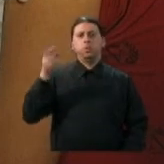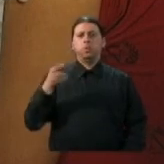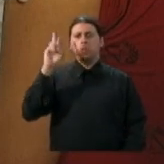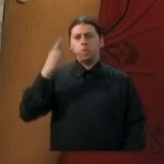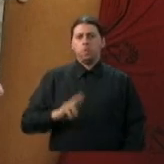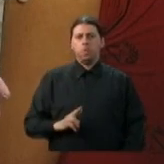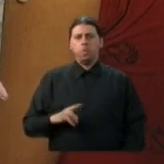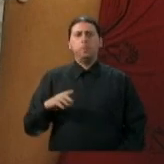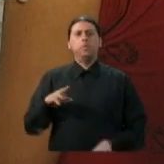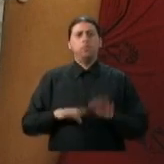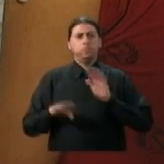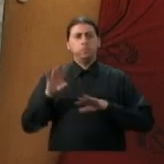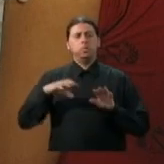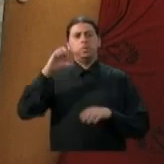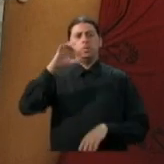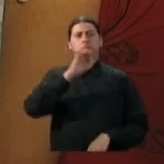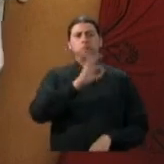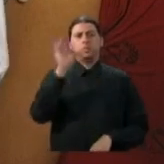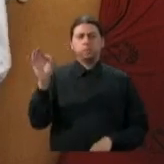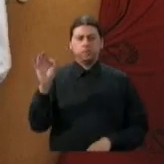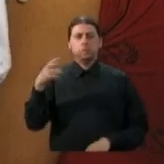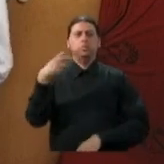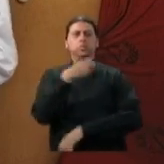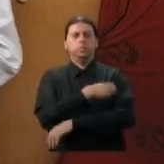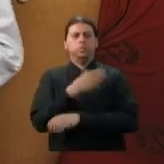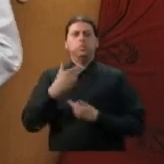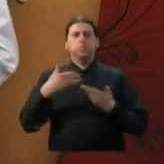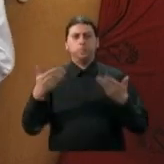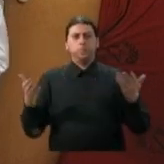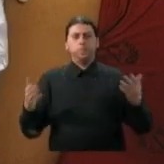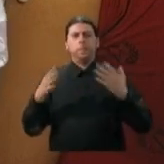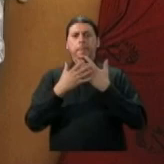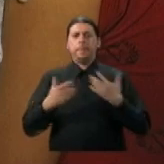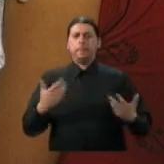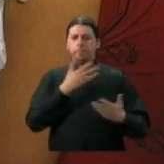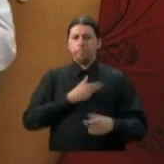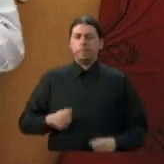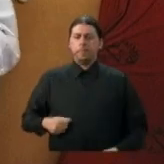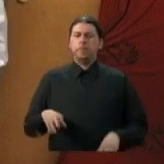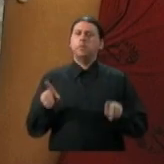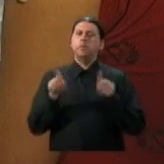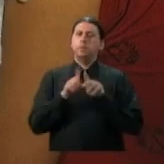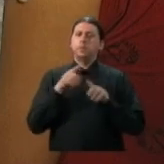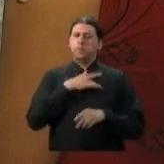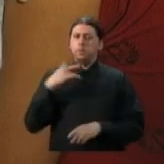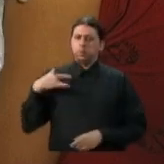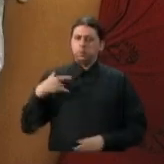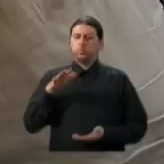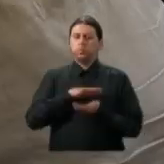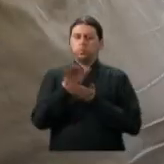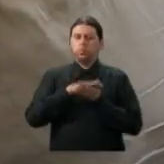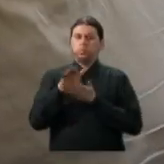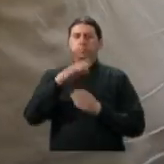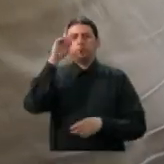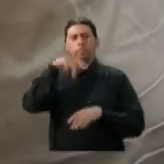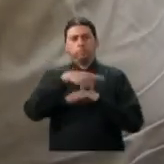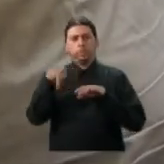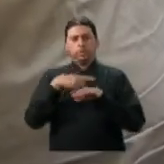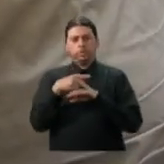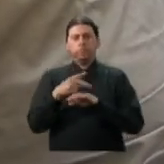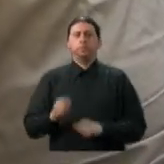dos imunobiológicos disponibilizados na rede pública de saúde já são produzidos aqui no país. Pais